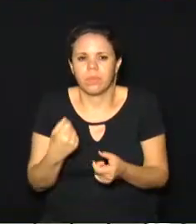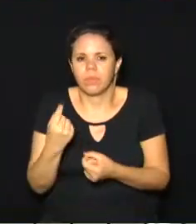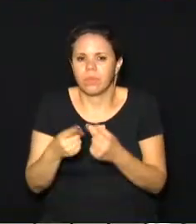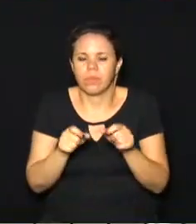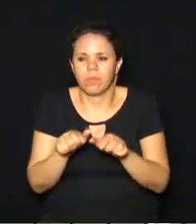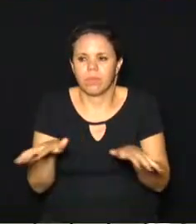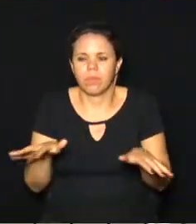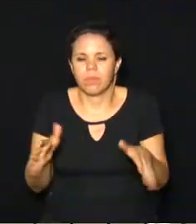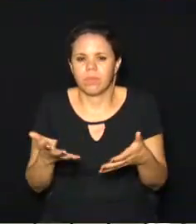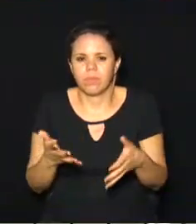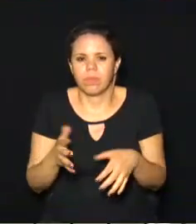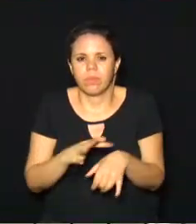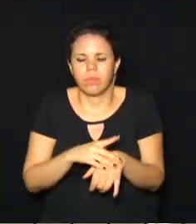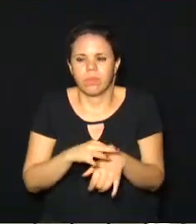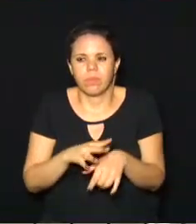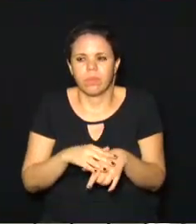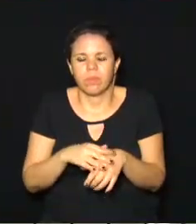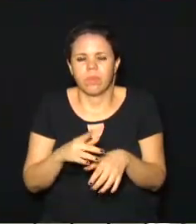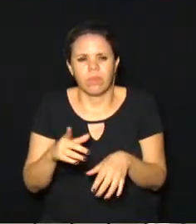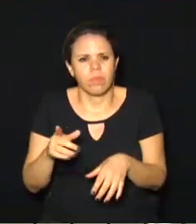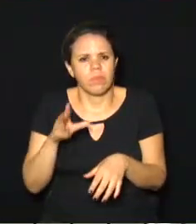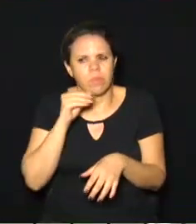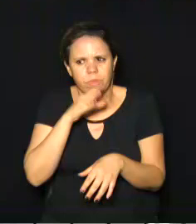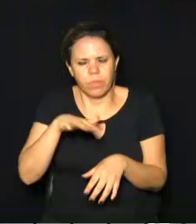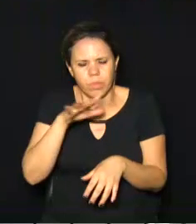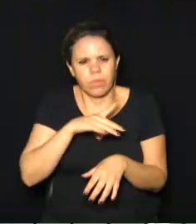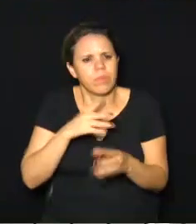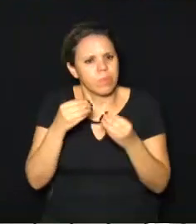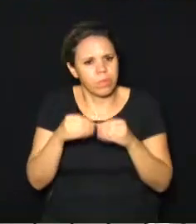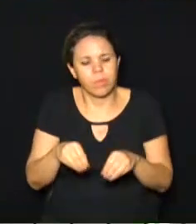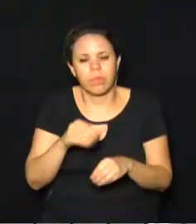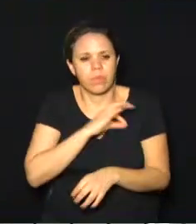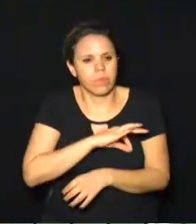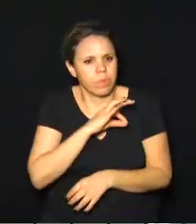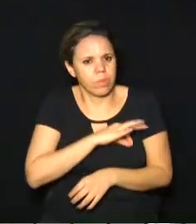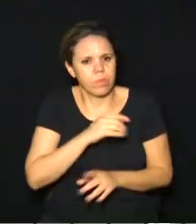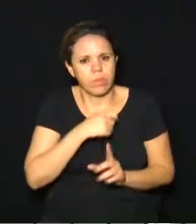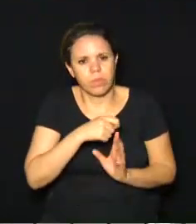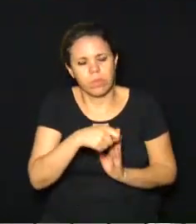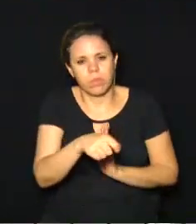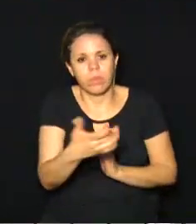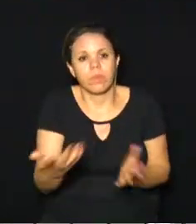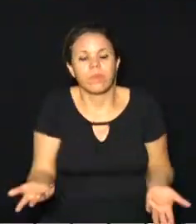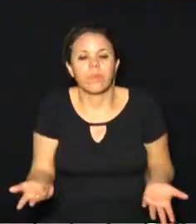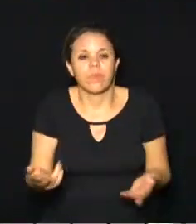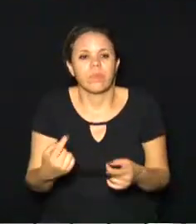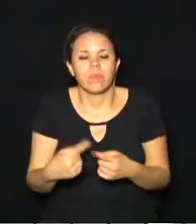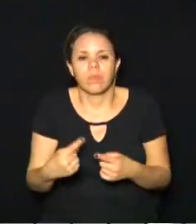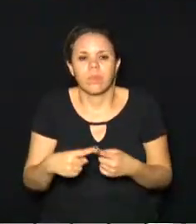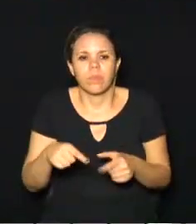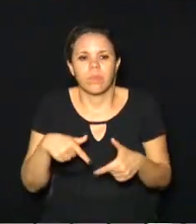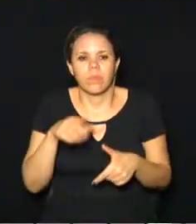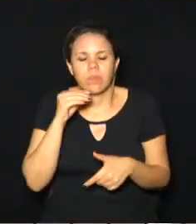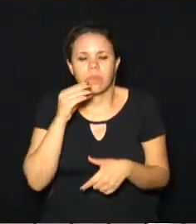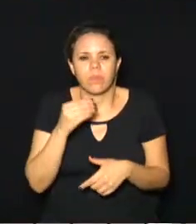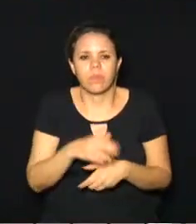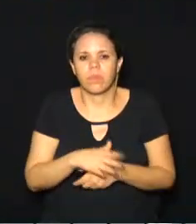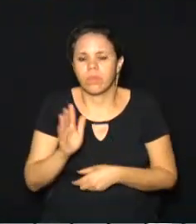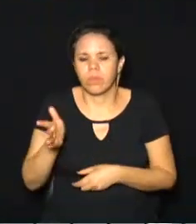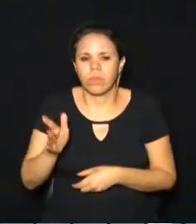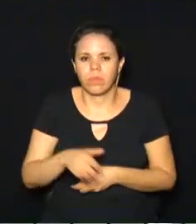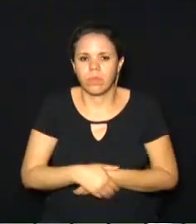estão sendo prejudicados no seu rendimento mensal, né? Porque o trabalhador ele já